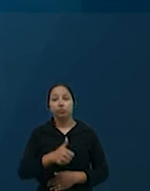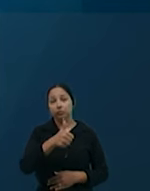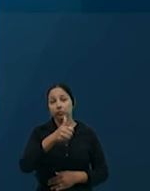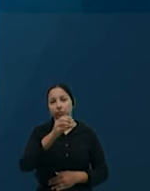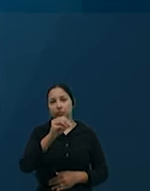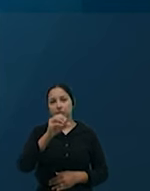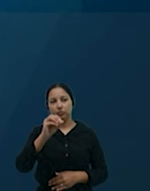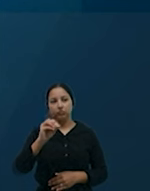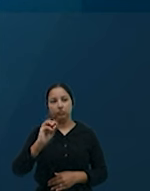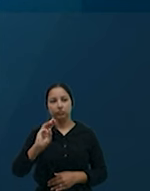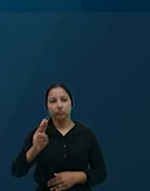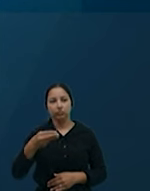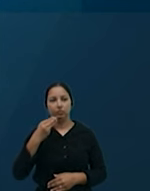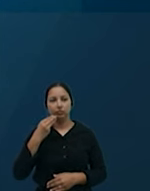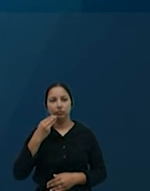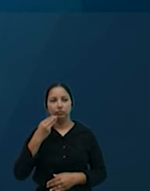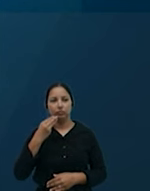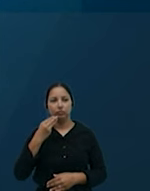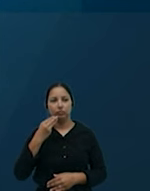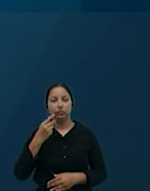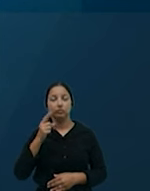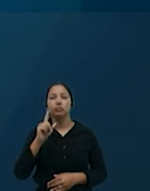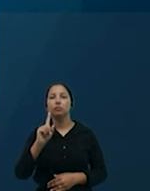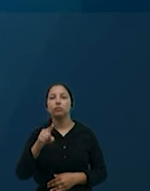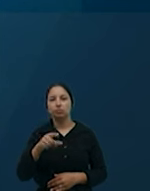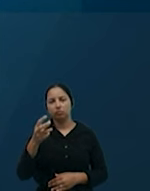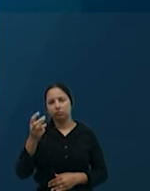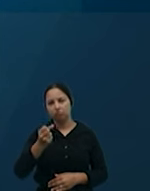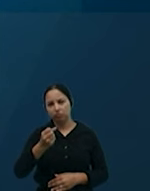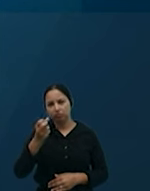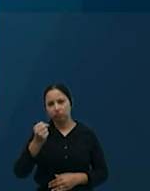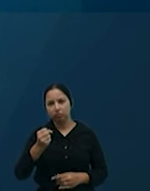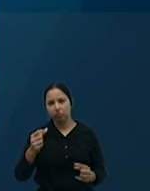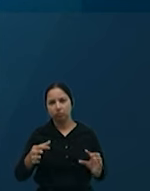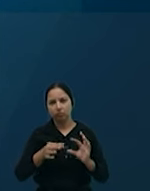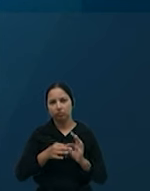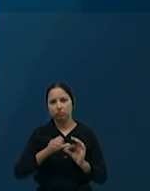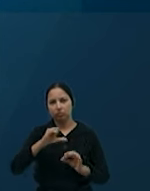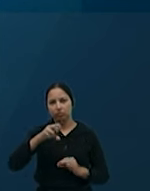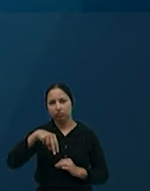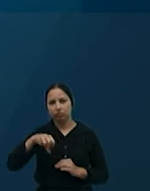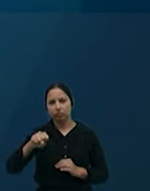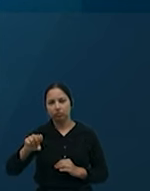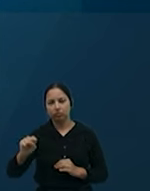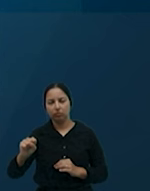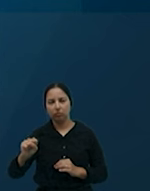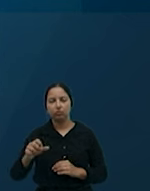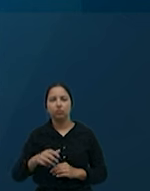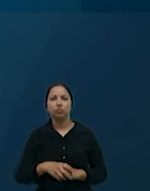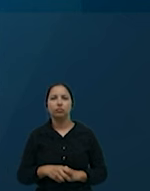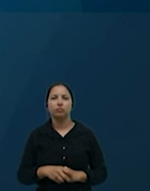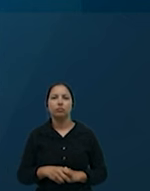é a base de segurados vinculados ao INSS. Dentro de uma população ativa de 103